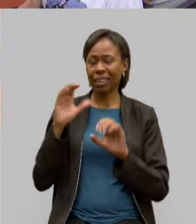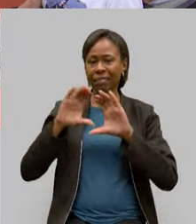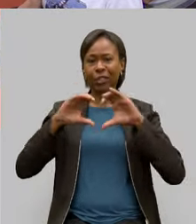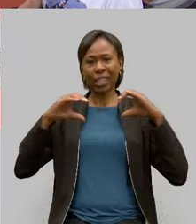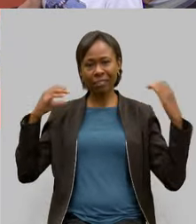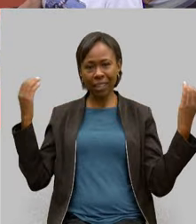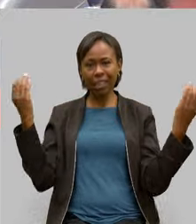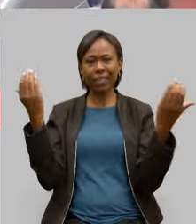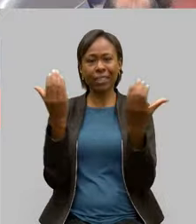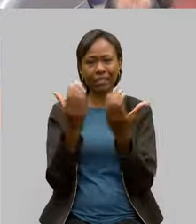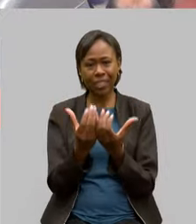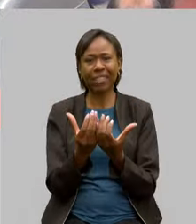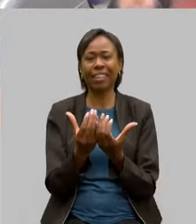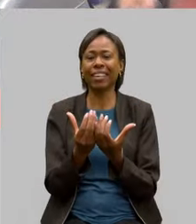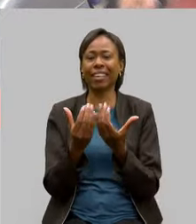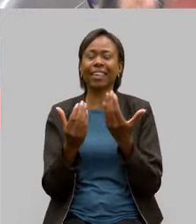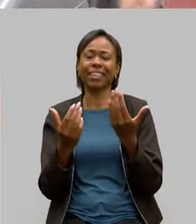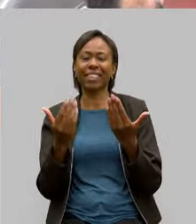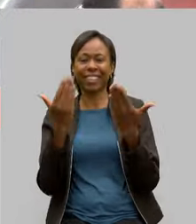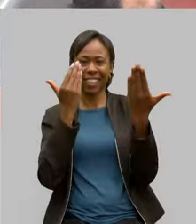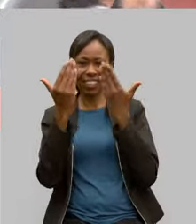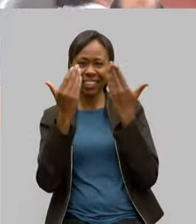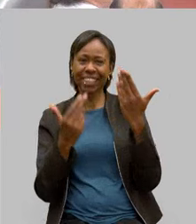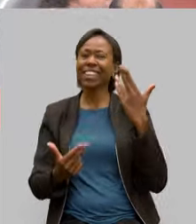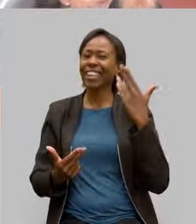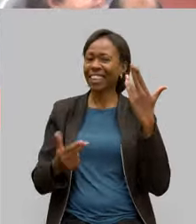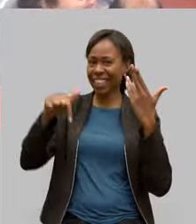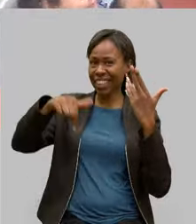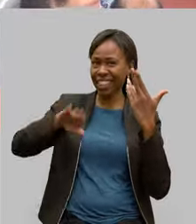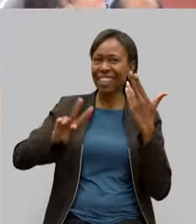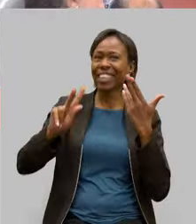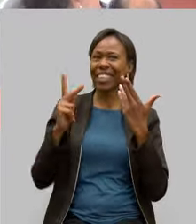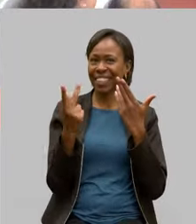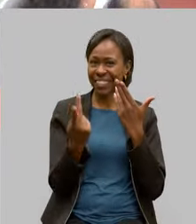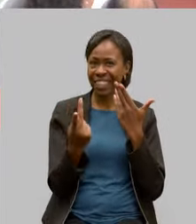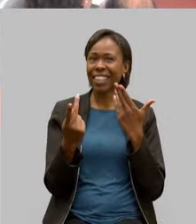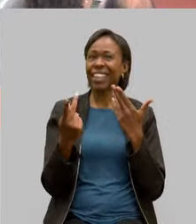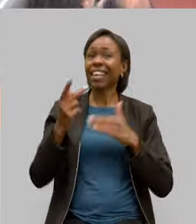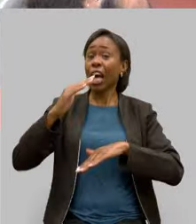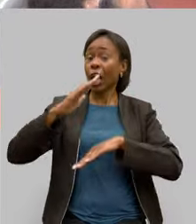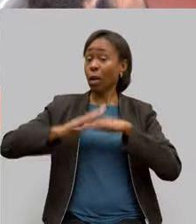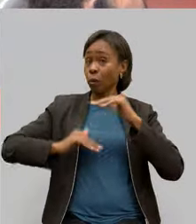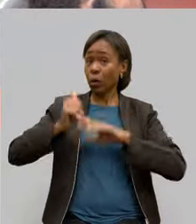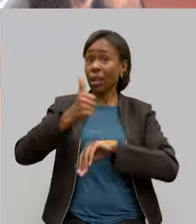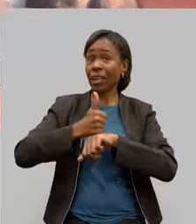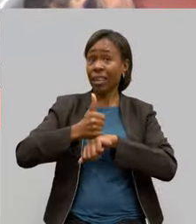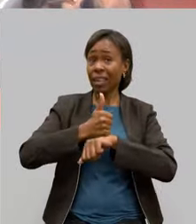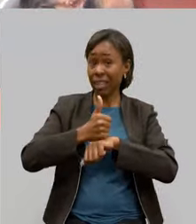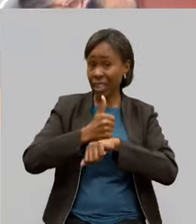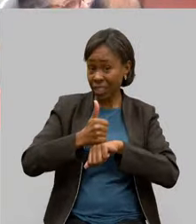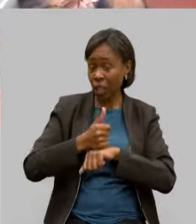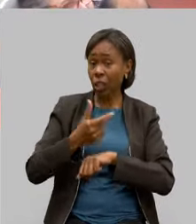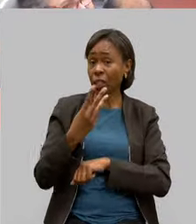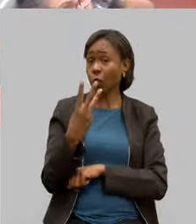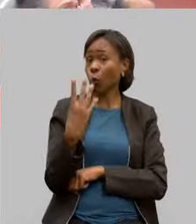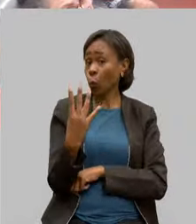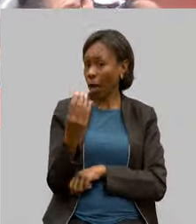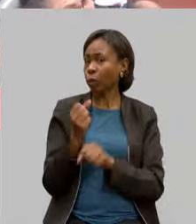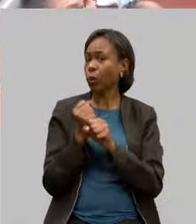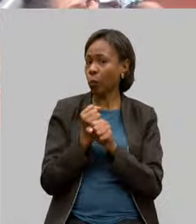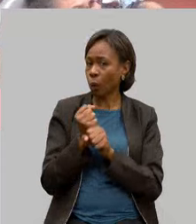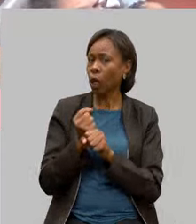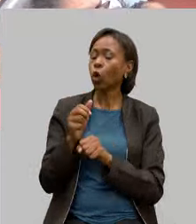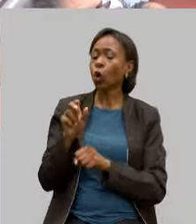canabis aqui em Belo Horizonte dentro da FMG eu sou uma profissional que trabalha 34 anos com usuários de droga em Belo Horizonte já trabalhei